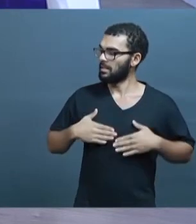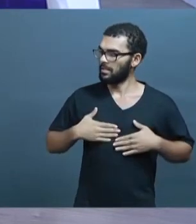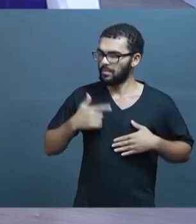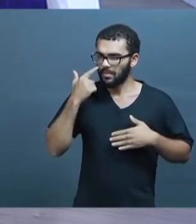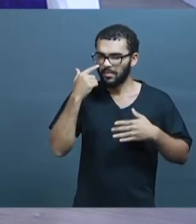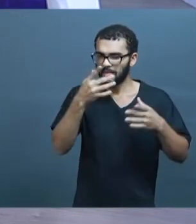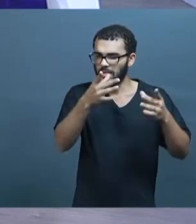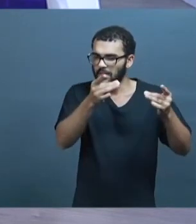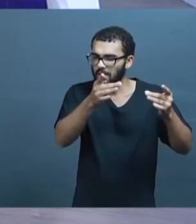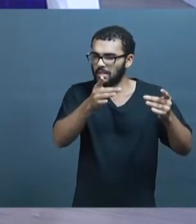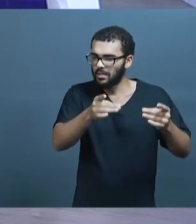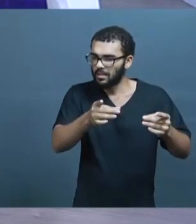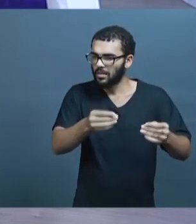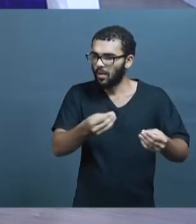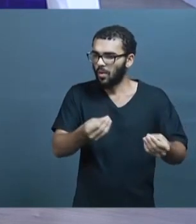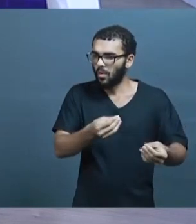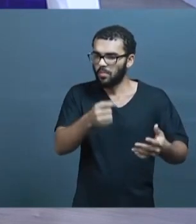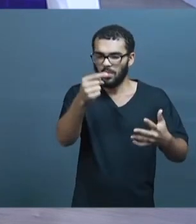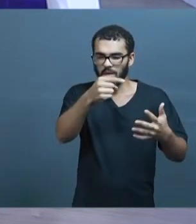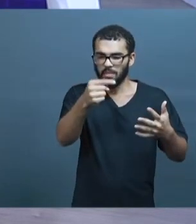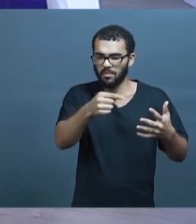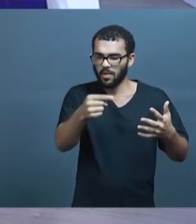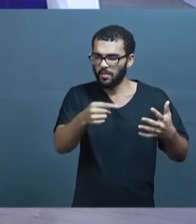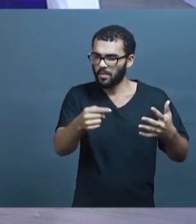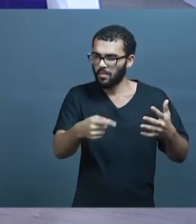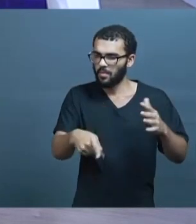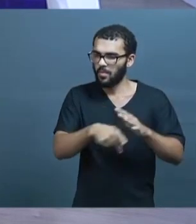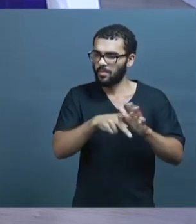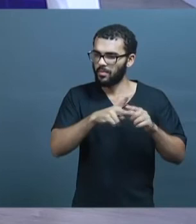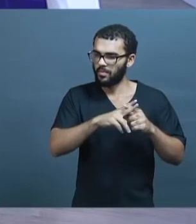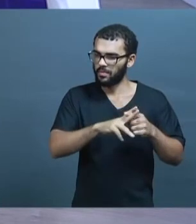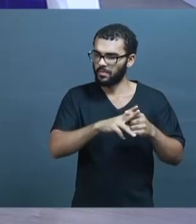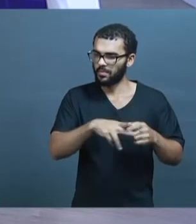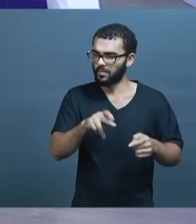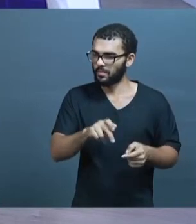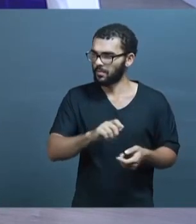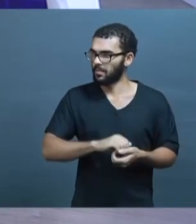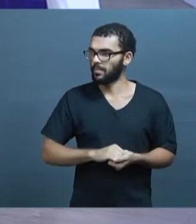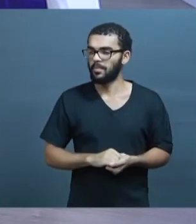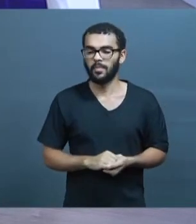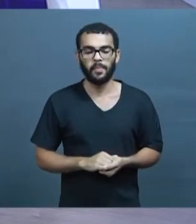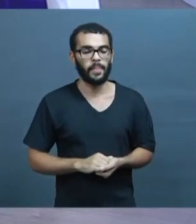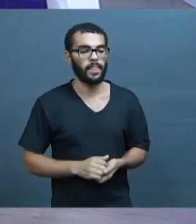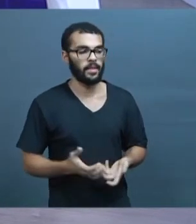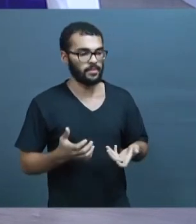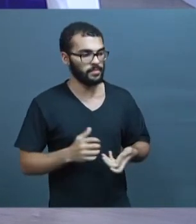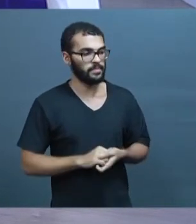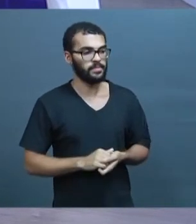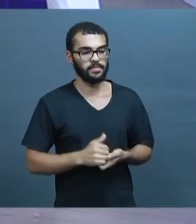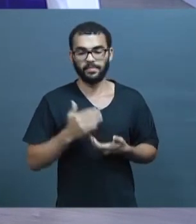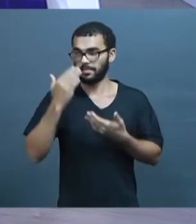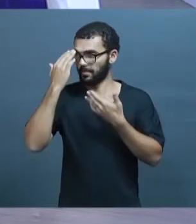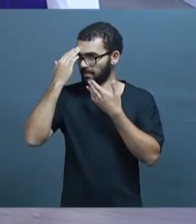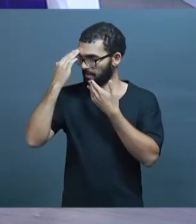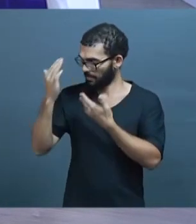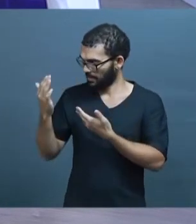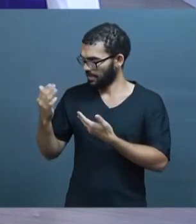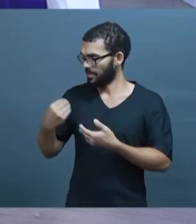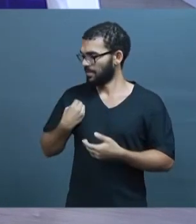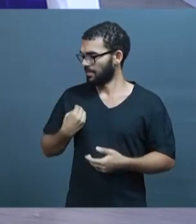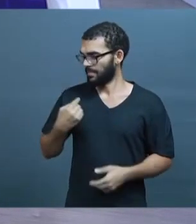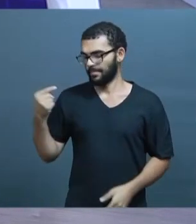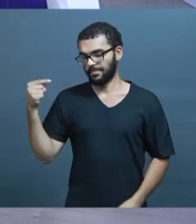envolvem essas mudanças da reforma da Previdência. Gostaria muito de agradecer a participação dessas duas